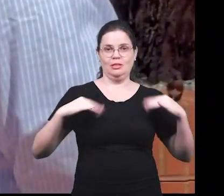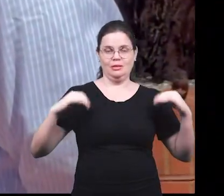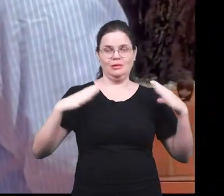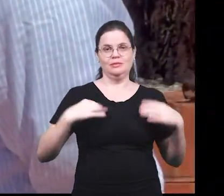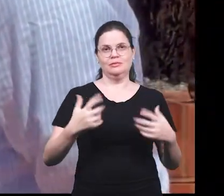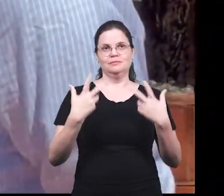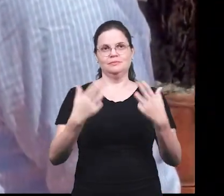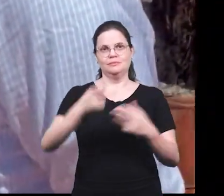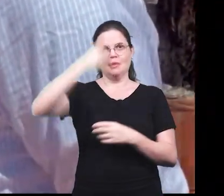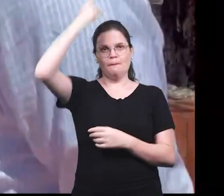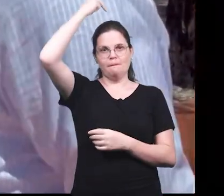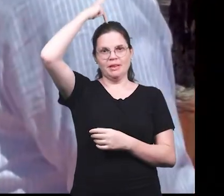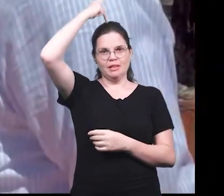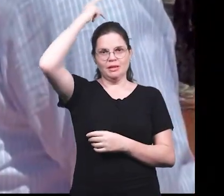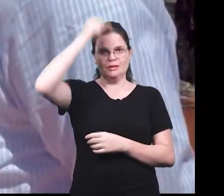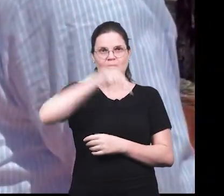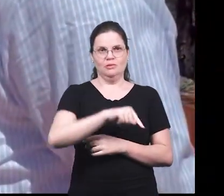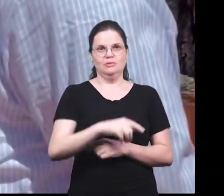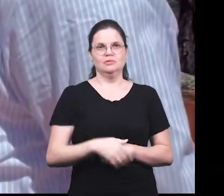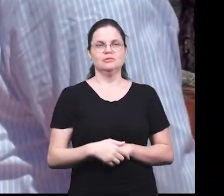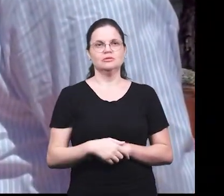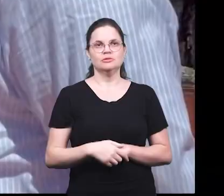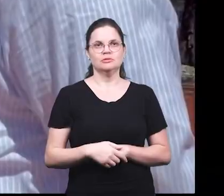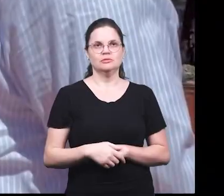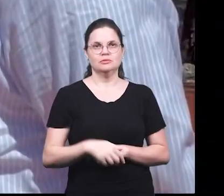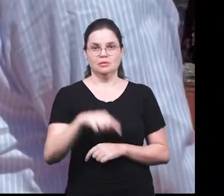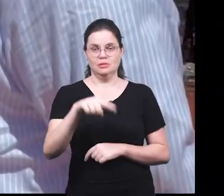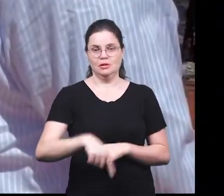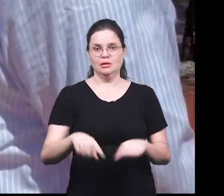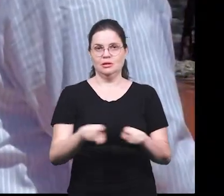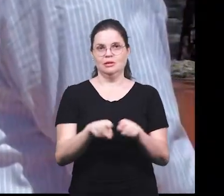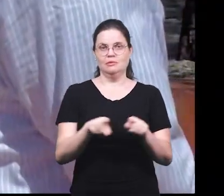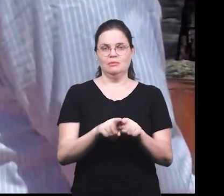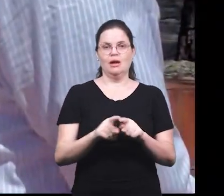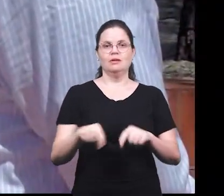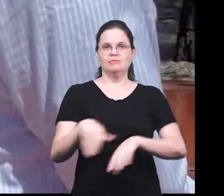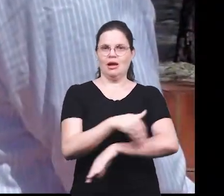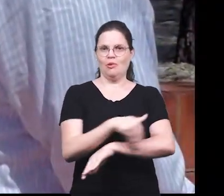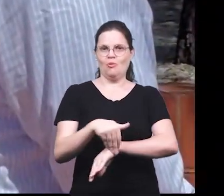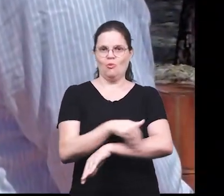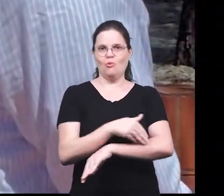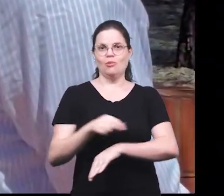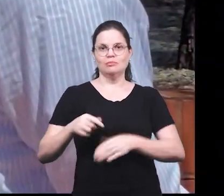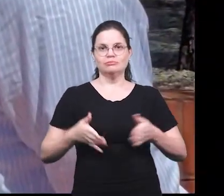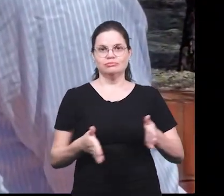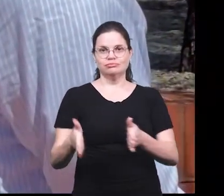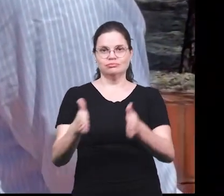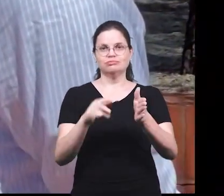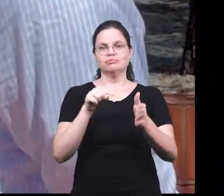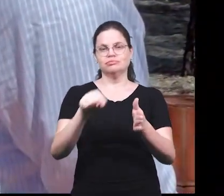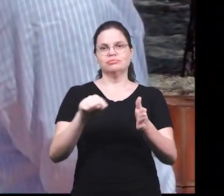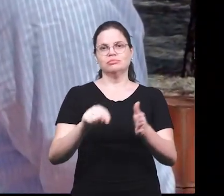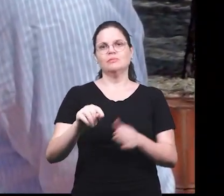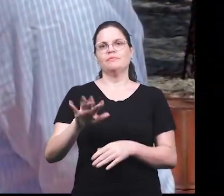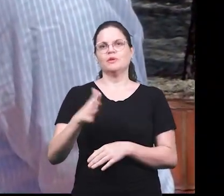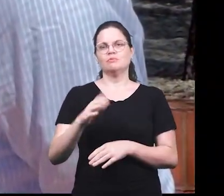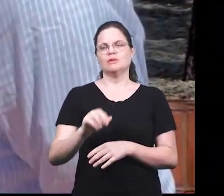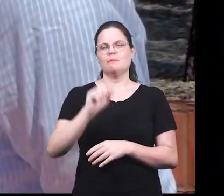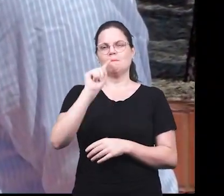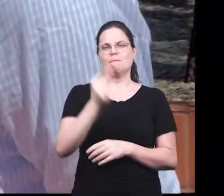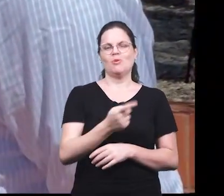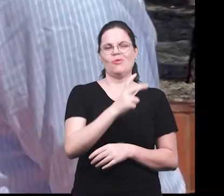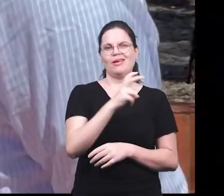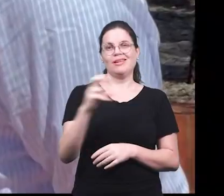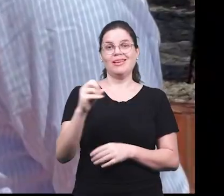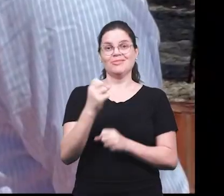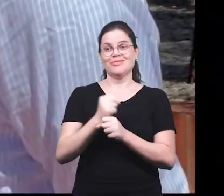o Pentecostes. E a Rua Azusa, mais de 1500 anos depois,